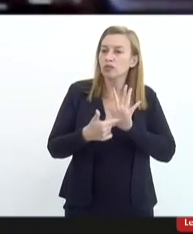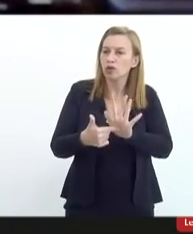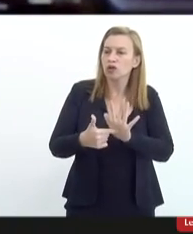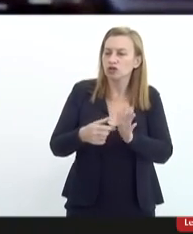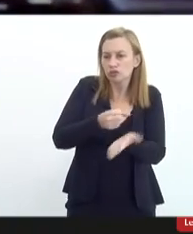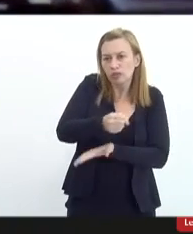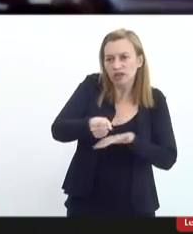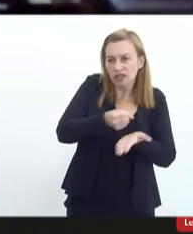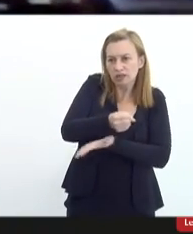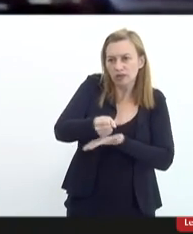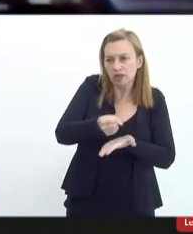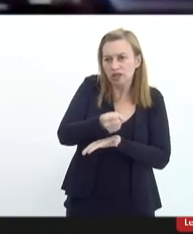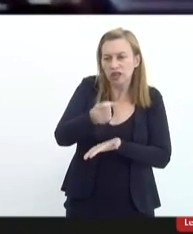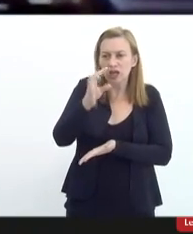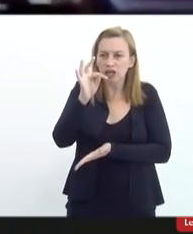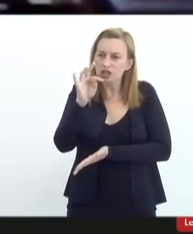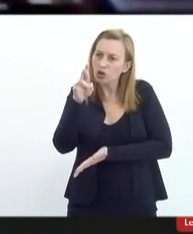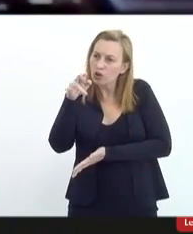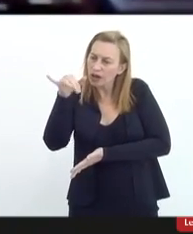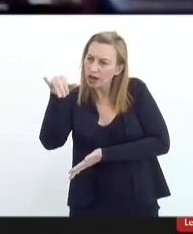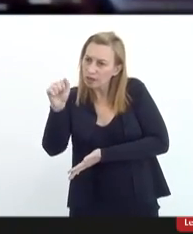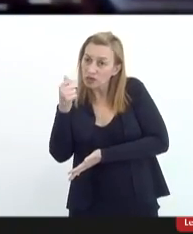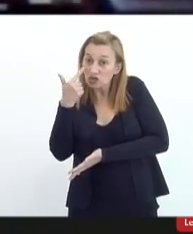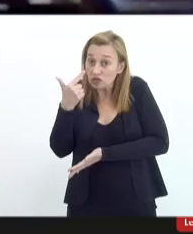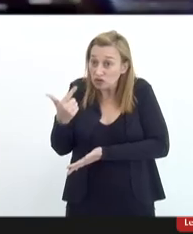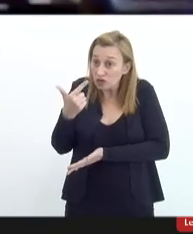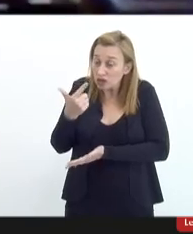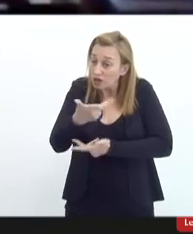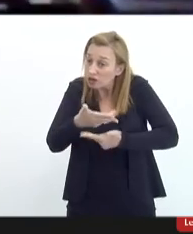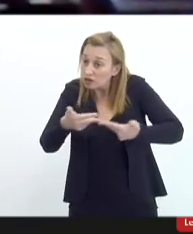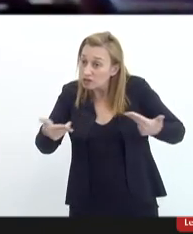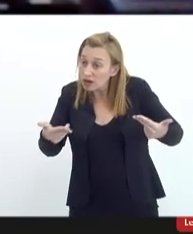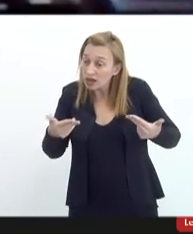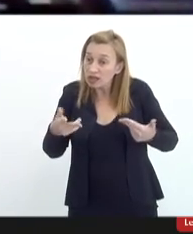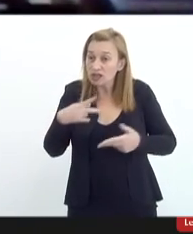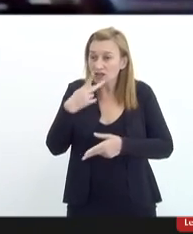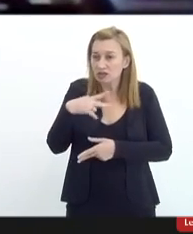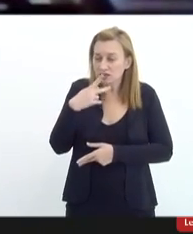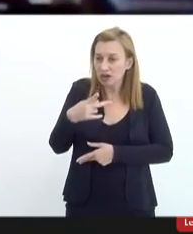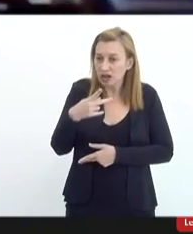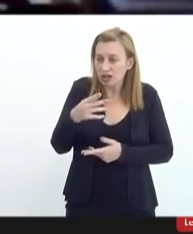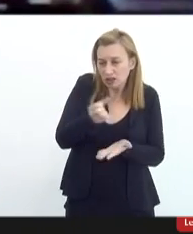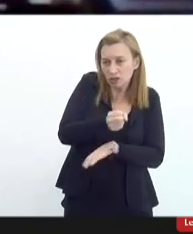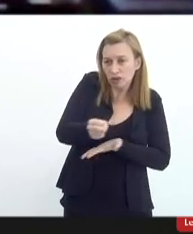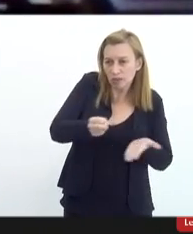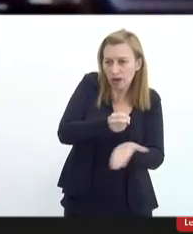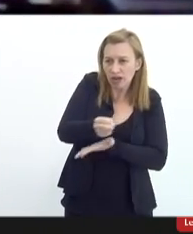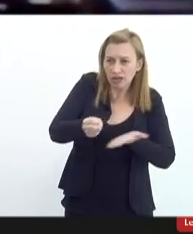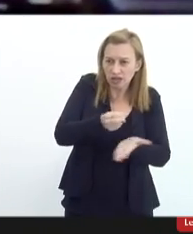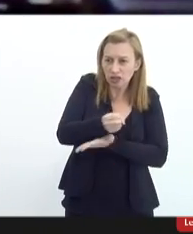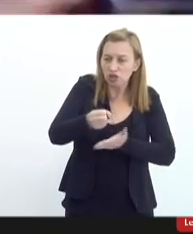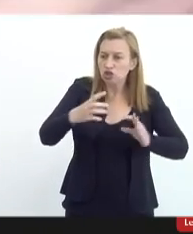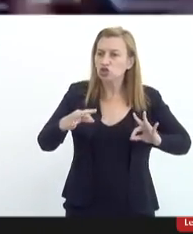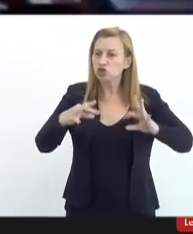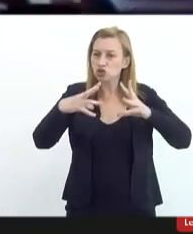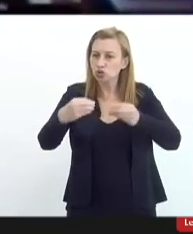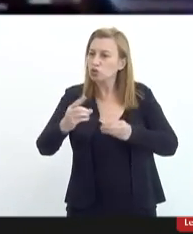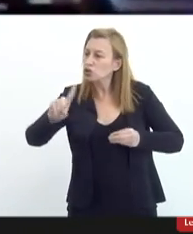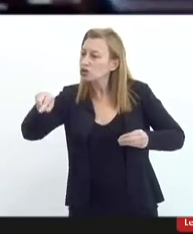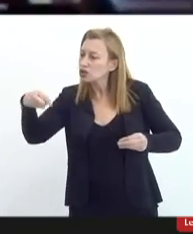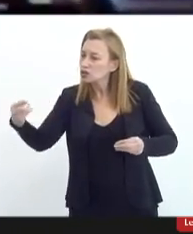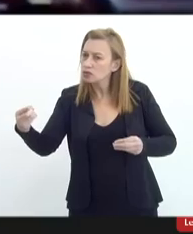gente vê ter uma série de colocações com os embasamentos de todas as